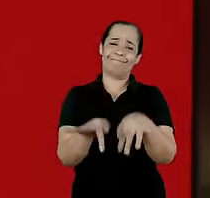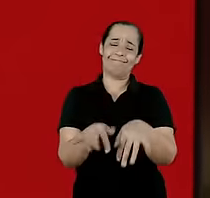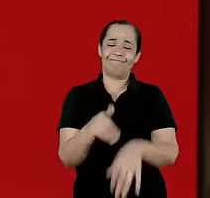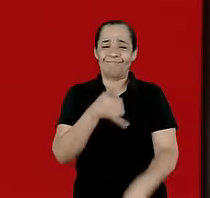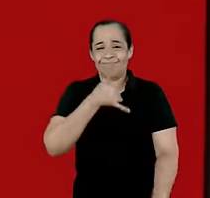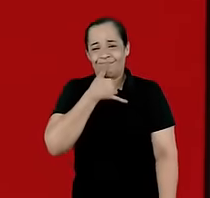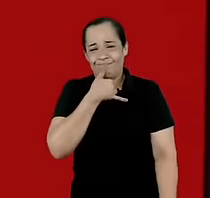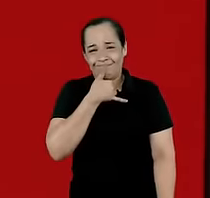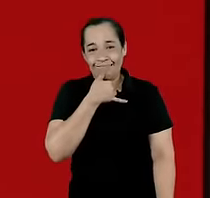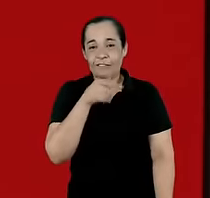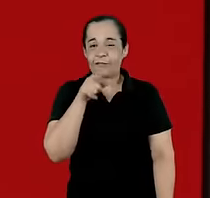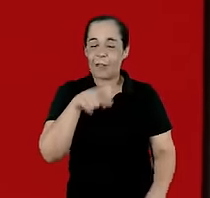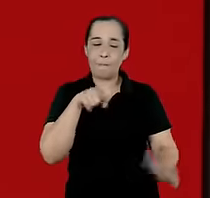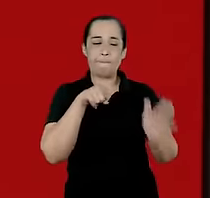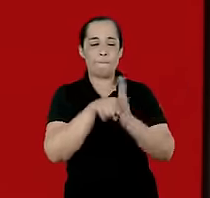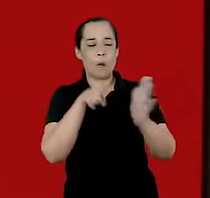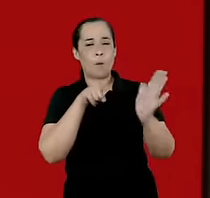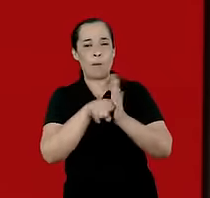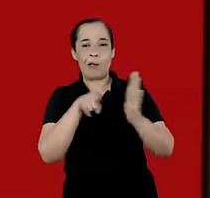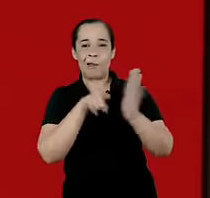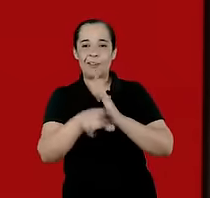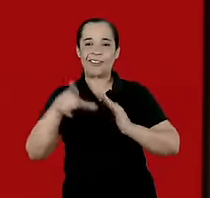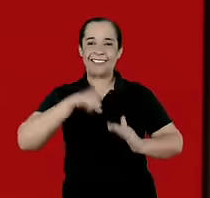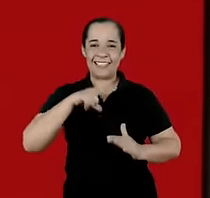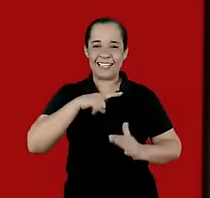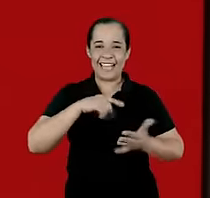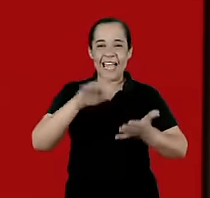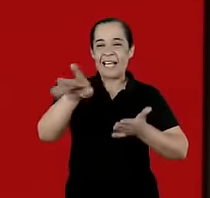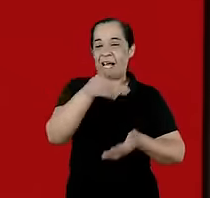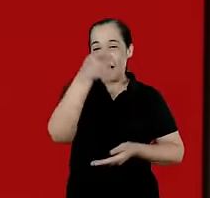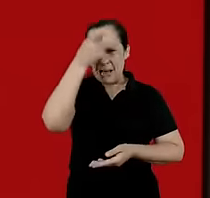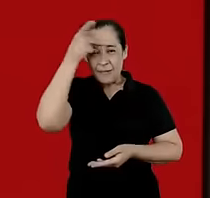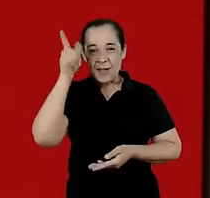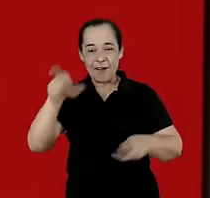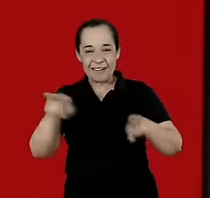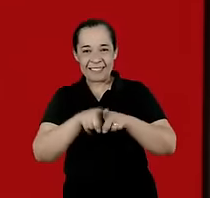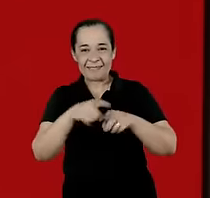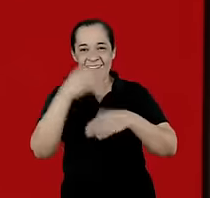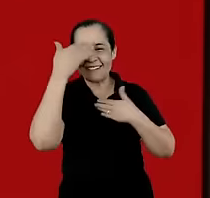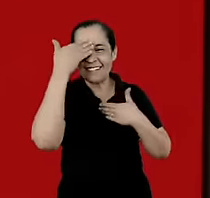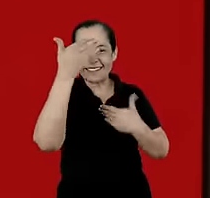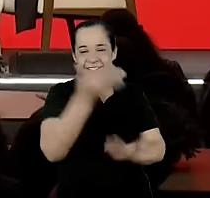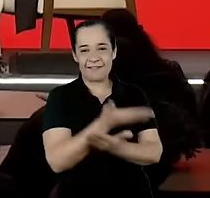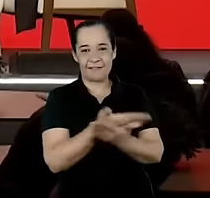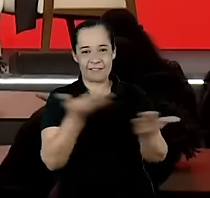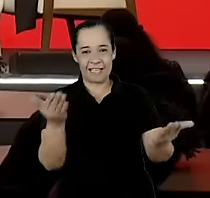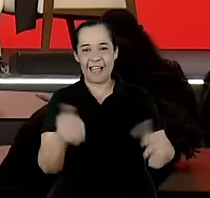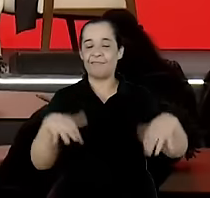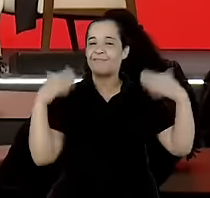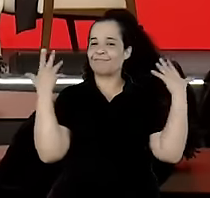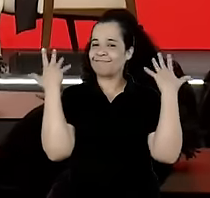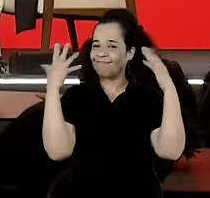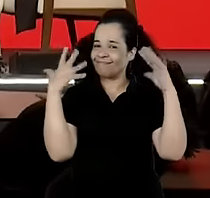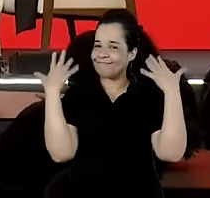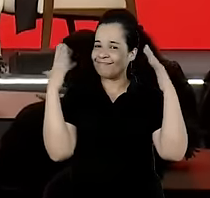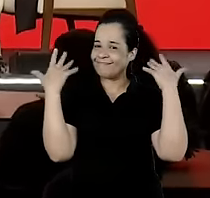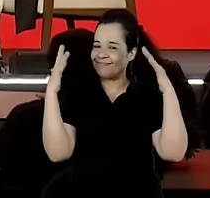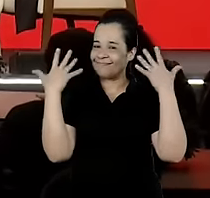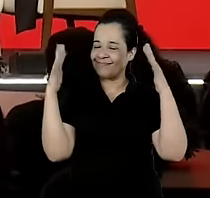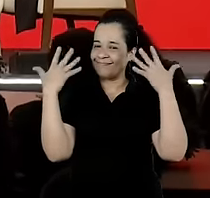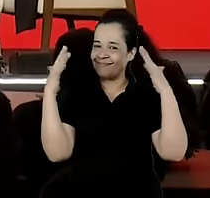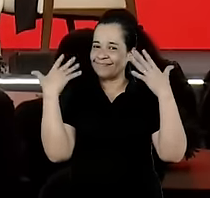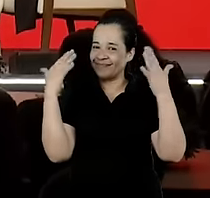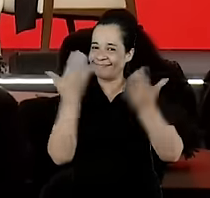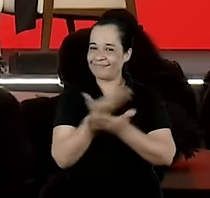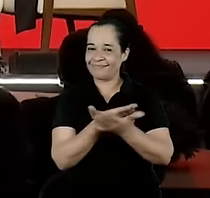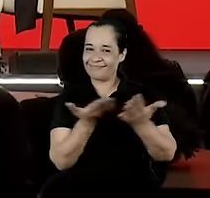muitas perguntas para fazer para eles Eu também o público também mas queria agradecer é muitíssimo Uma salva de palmas aqui pros nossos